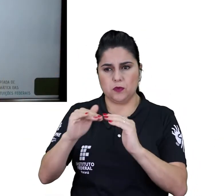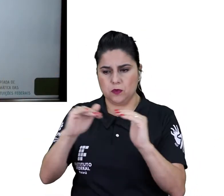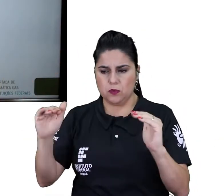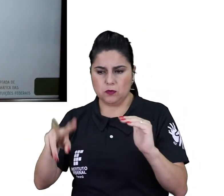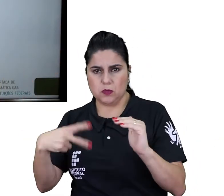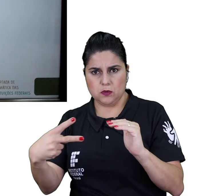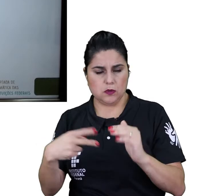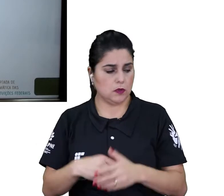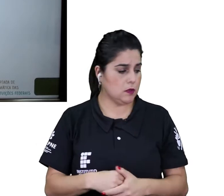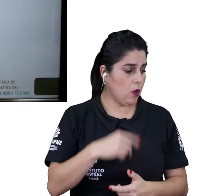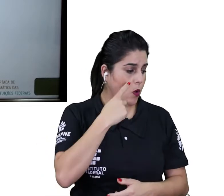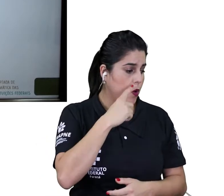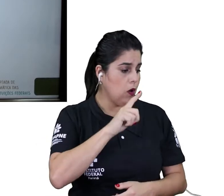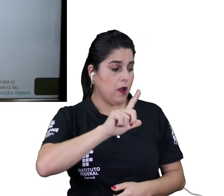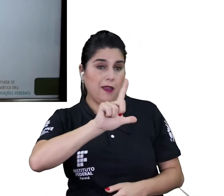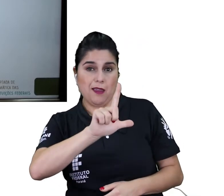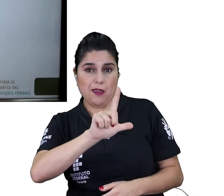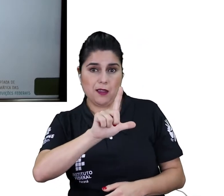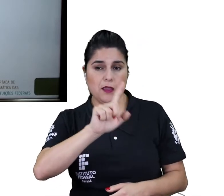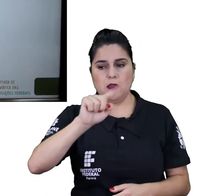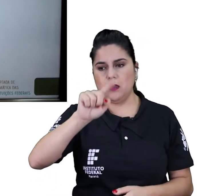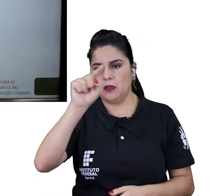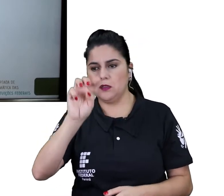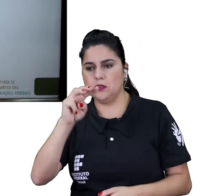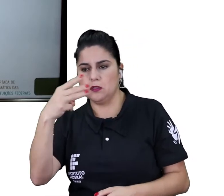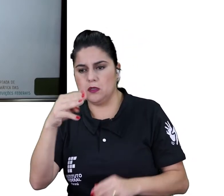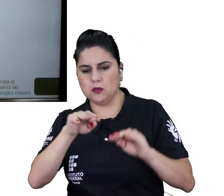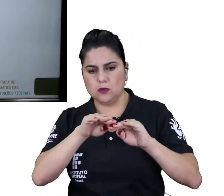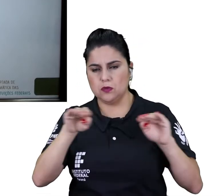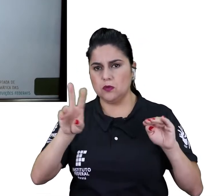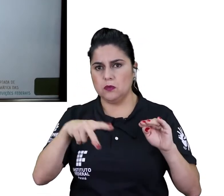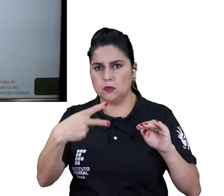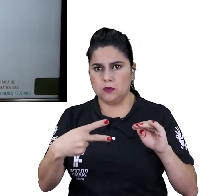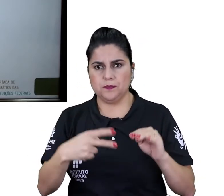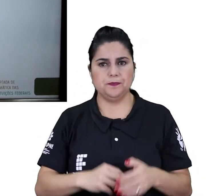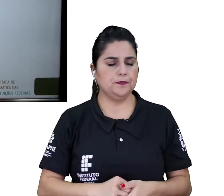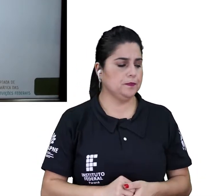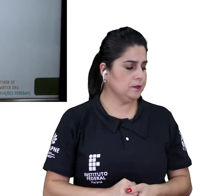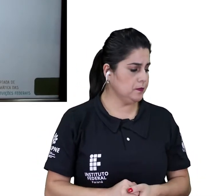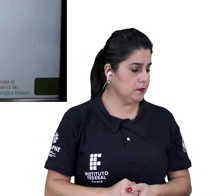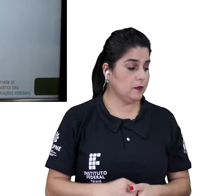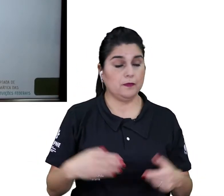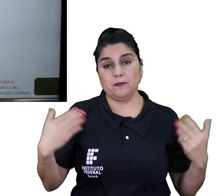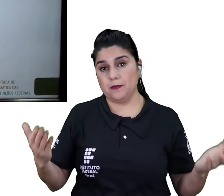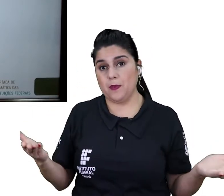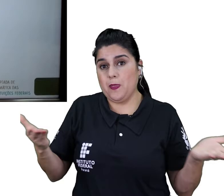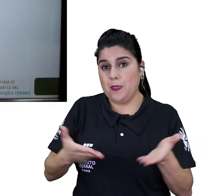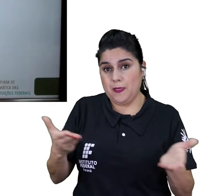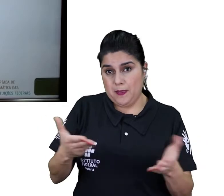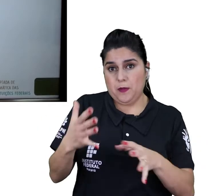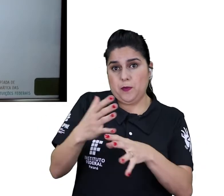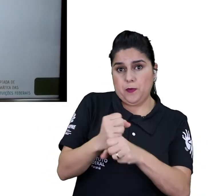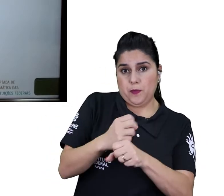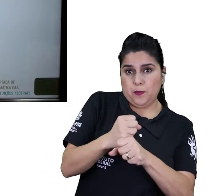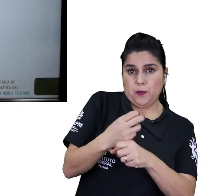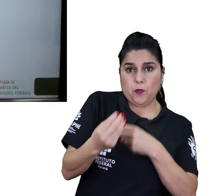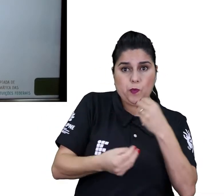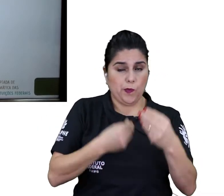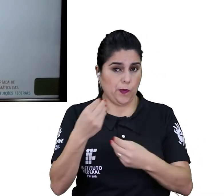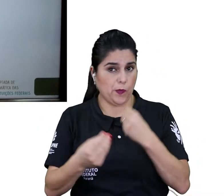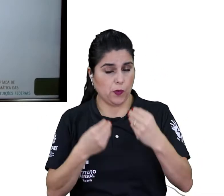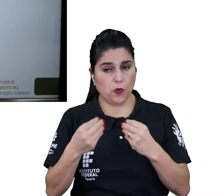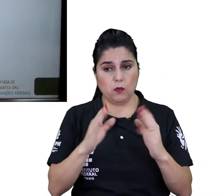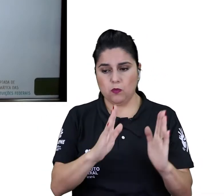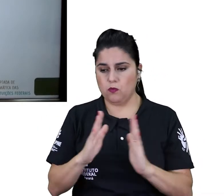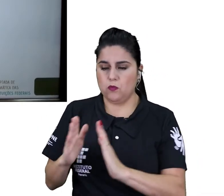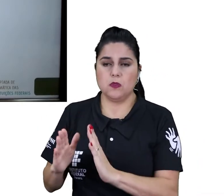Então, L raiz de 3 sobre 2. Então, agora eu vou calcular o